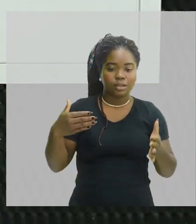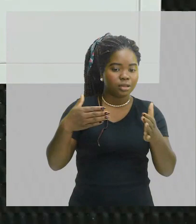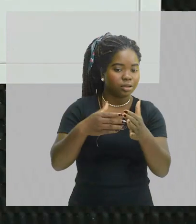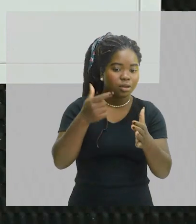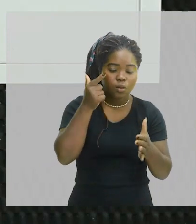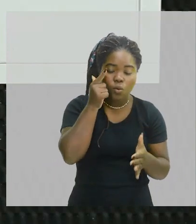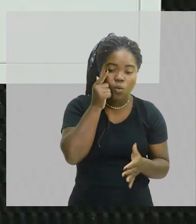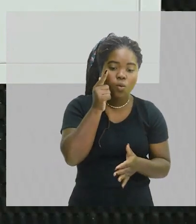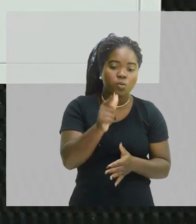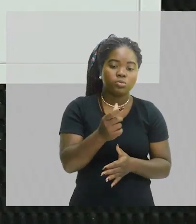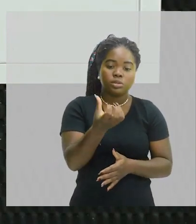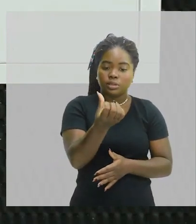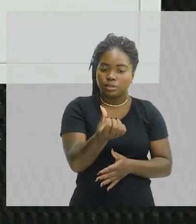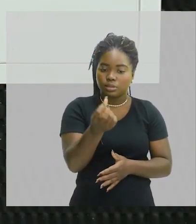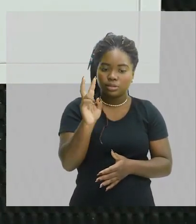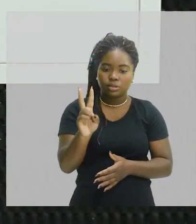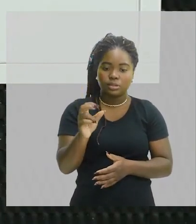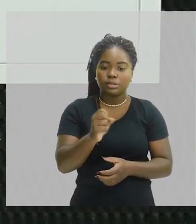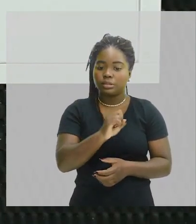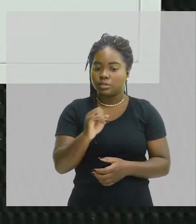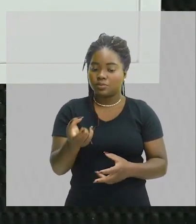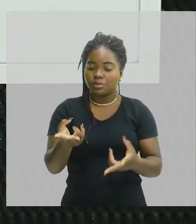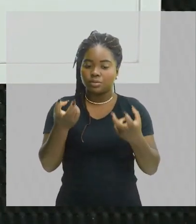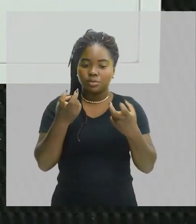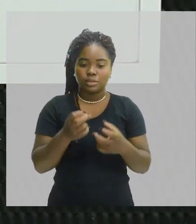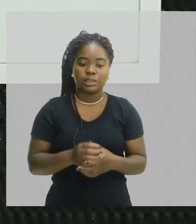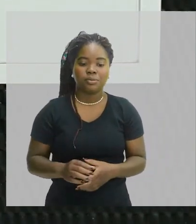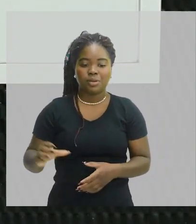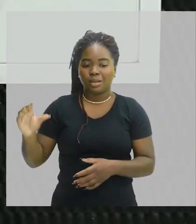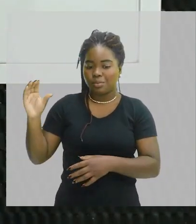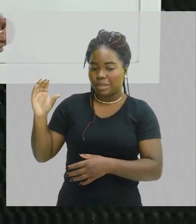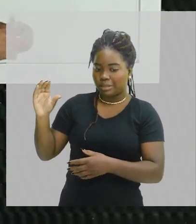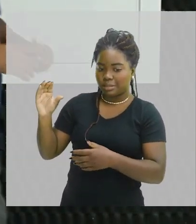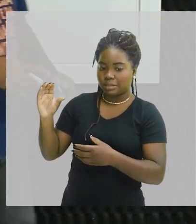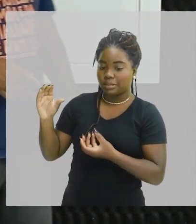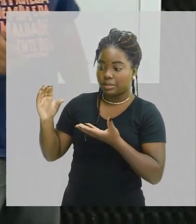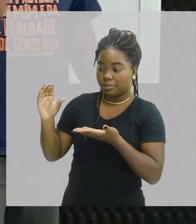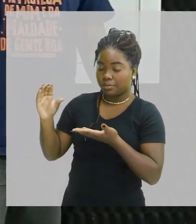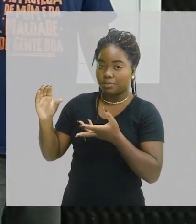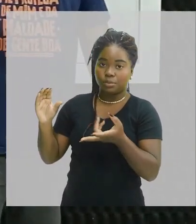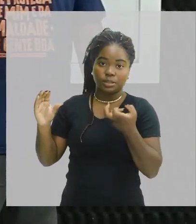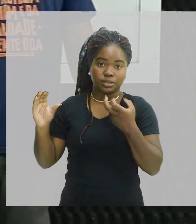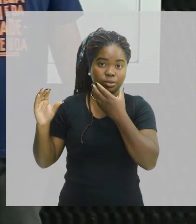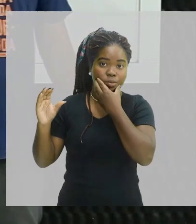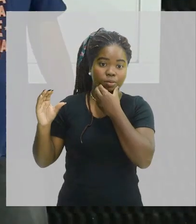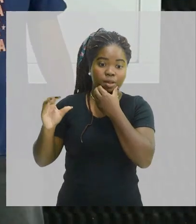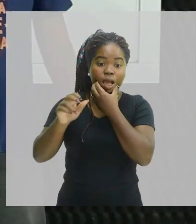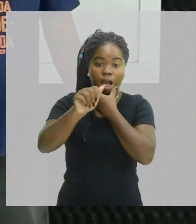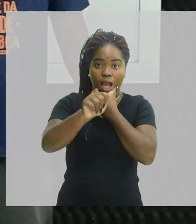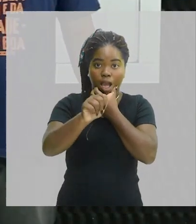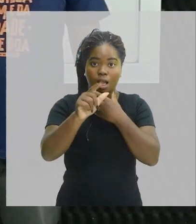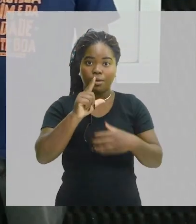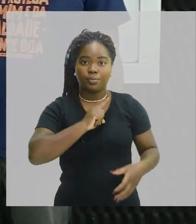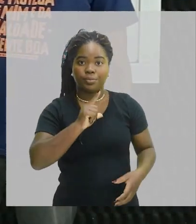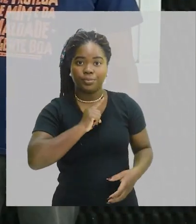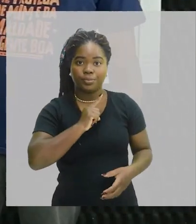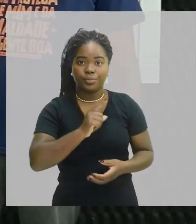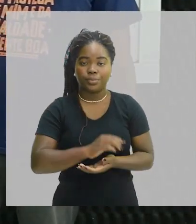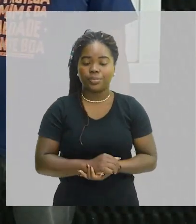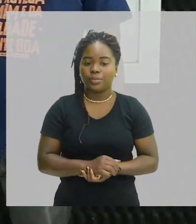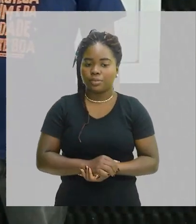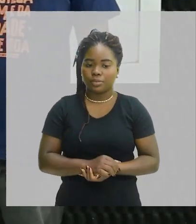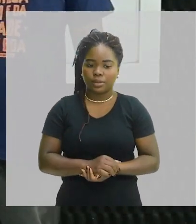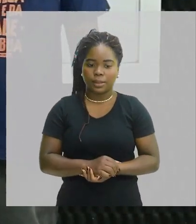os 6. Se vocês olharem lá para a letra C, olha só, na letra A eu tenho